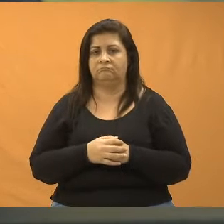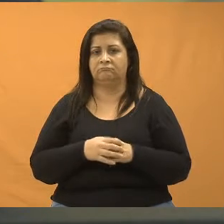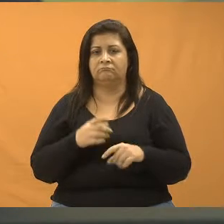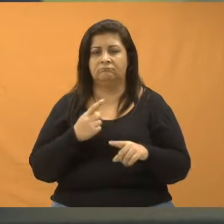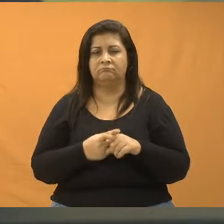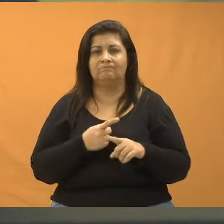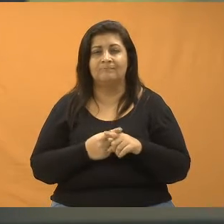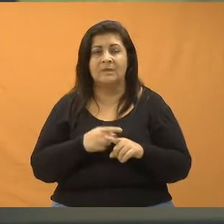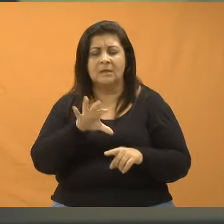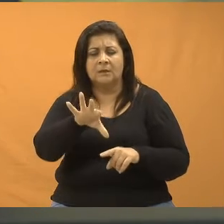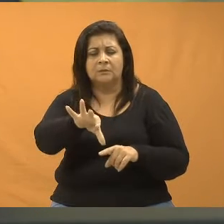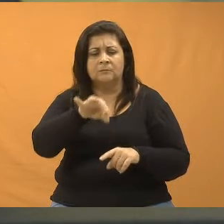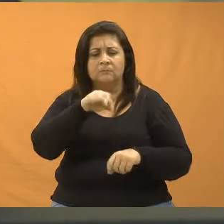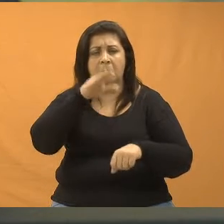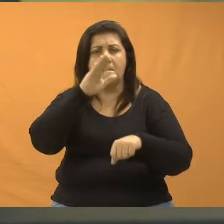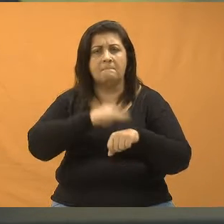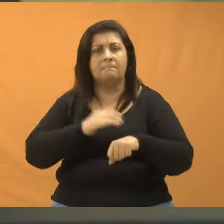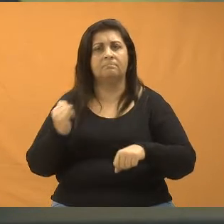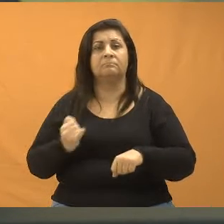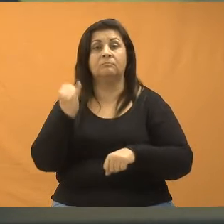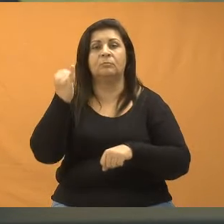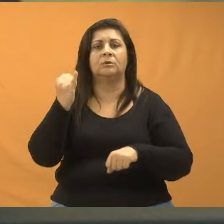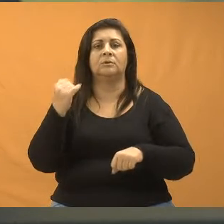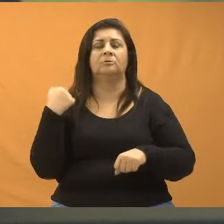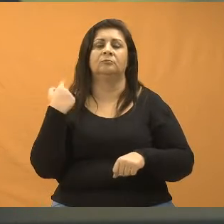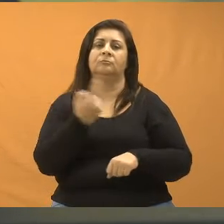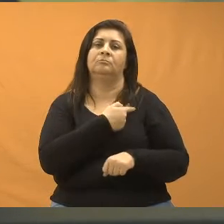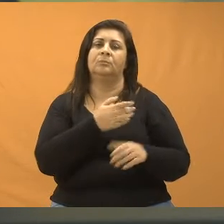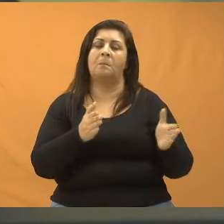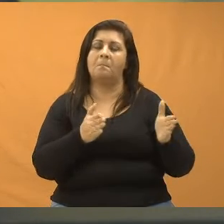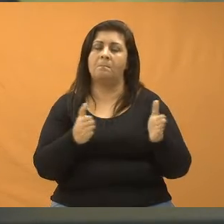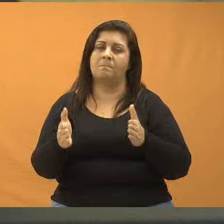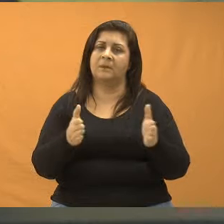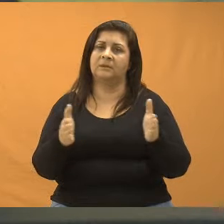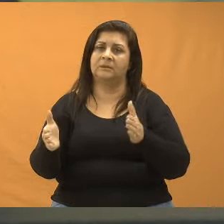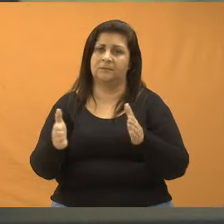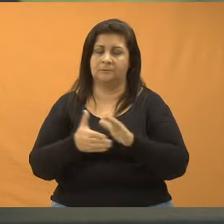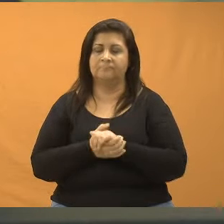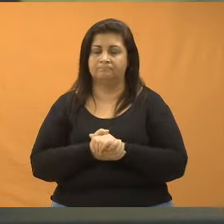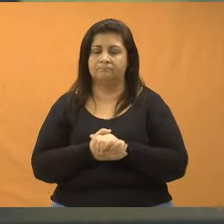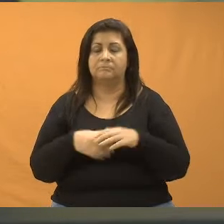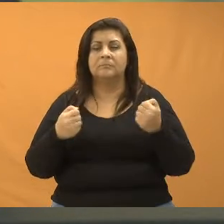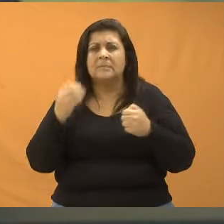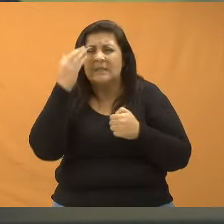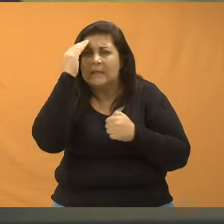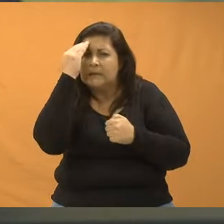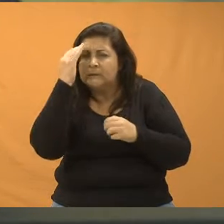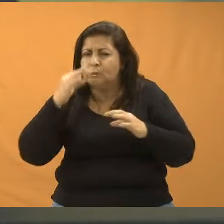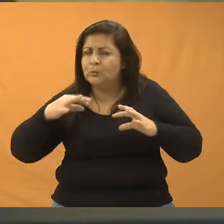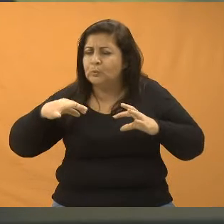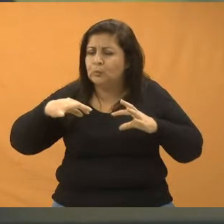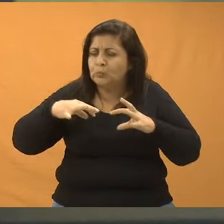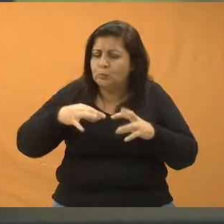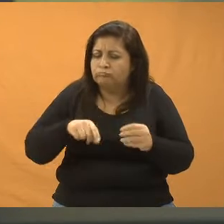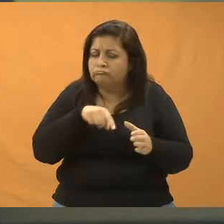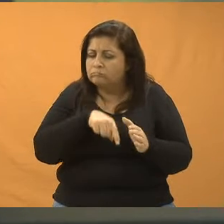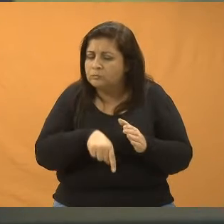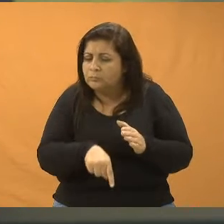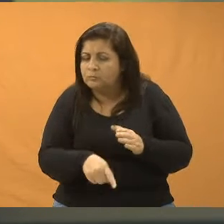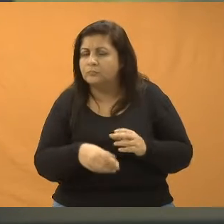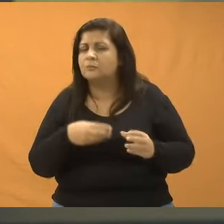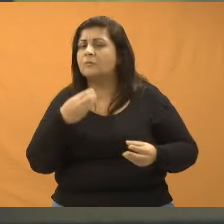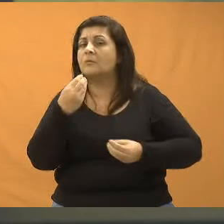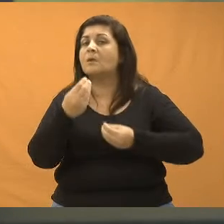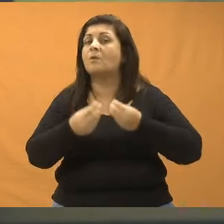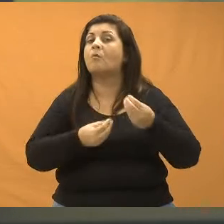decisão mais importante do nosso mandato. Então, a gente tem que entender muito bem quais serão